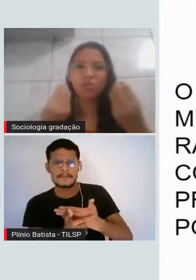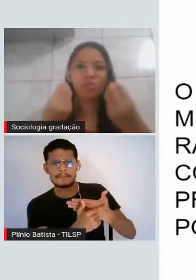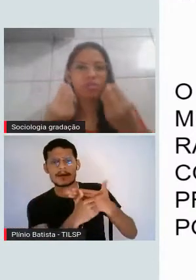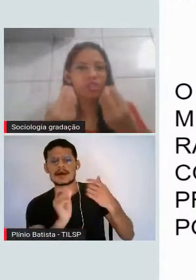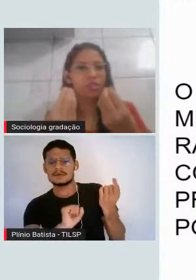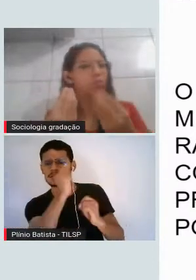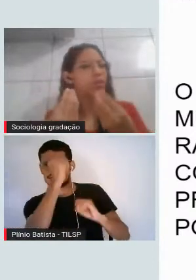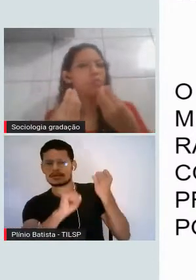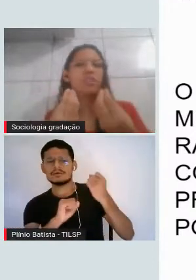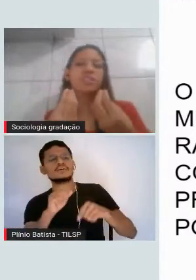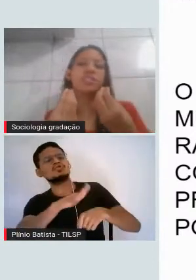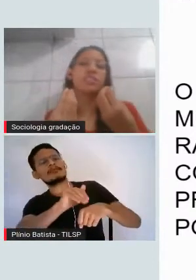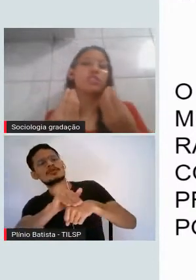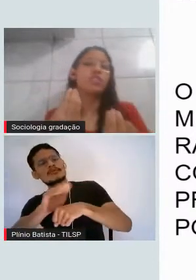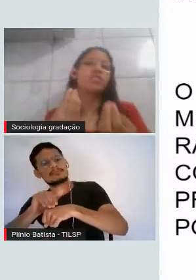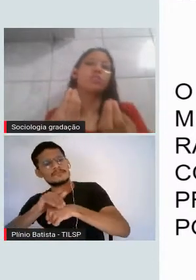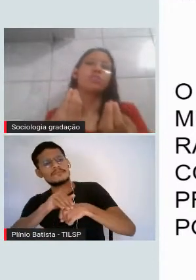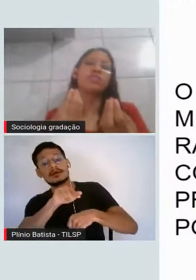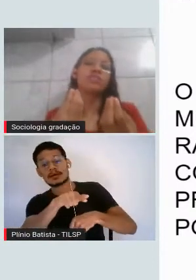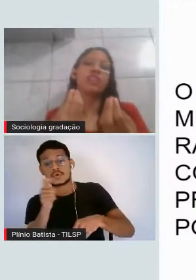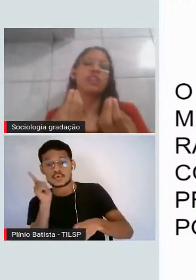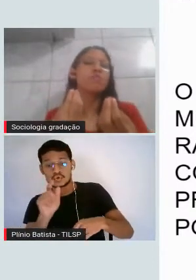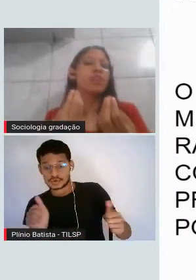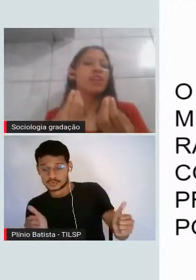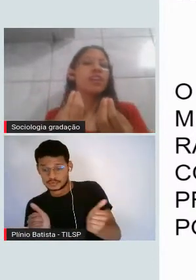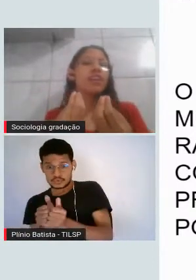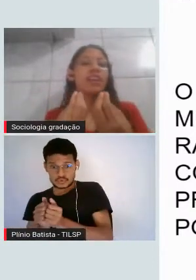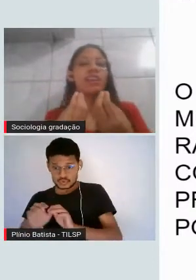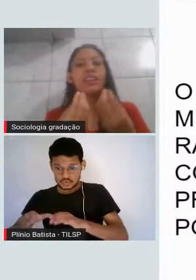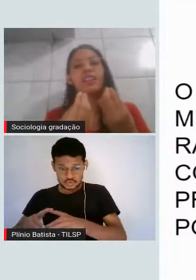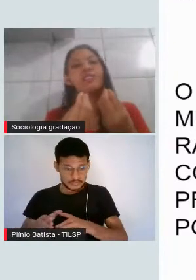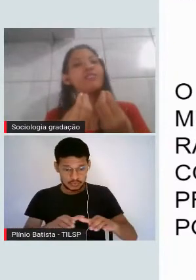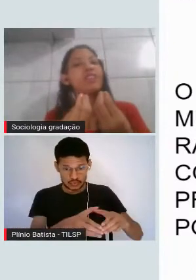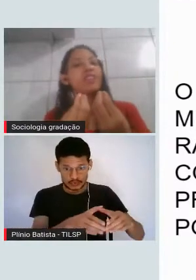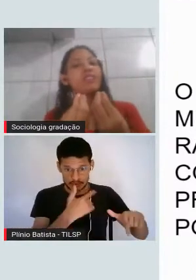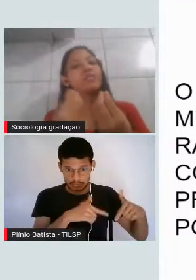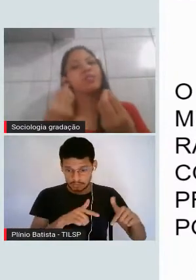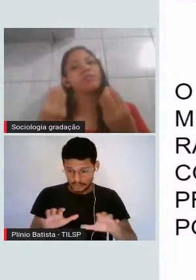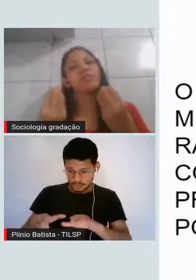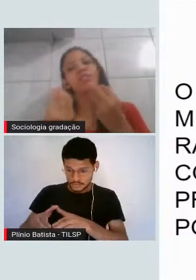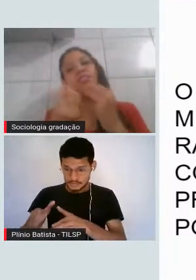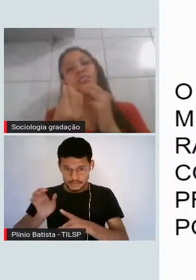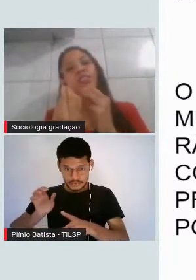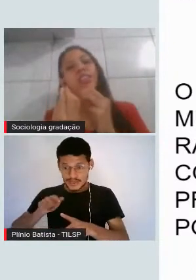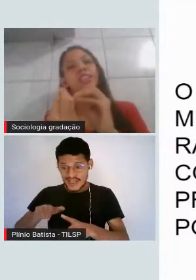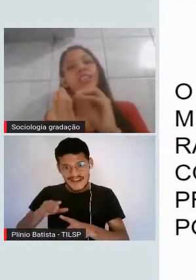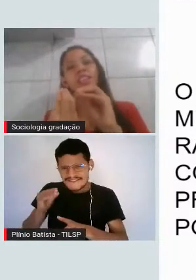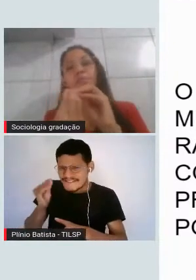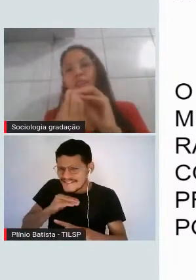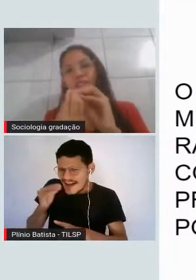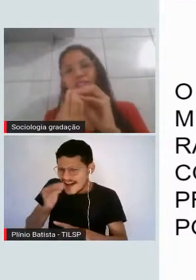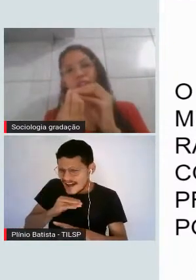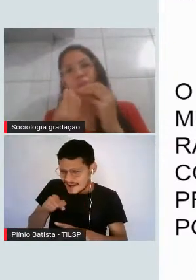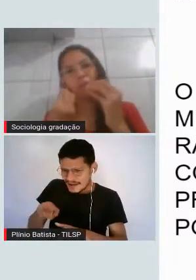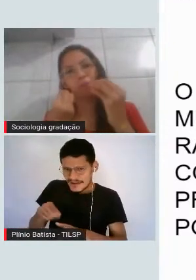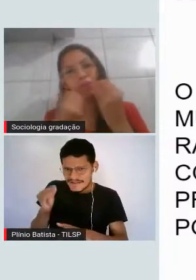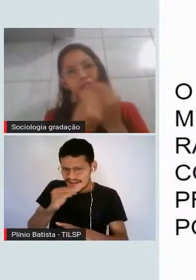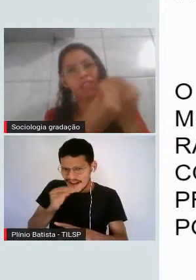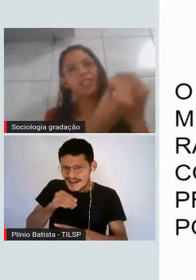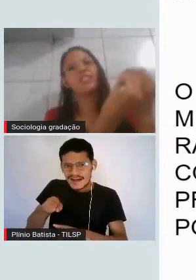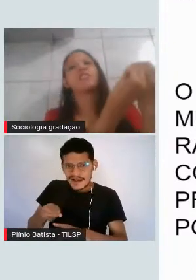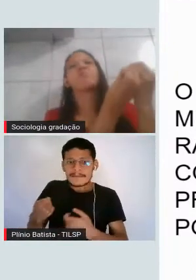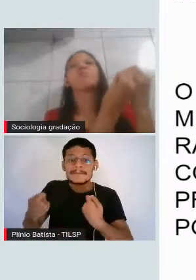consigam, junto com ela, porque a burguesia só nessa época, ela era fraca, então ela precisava da massa